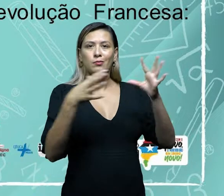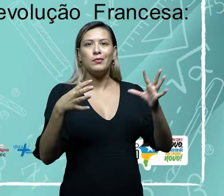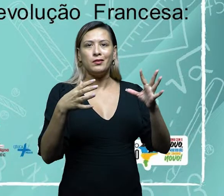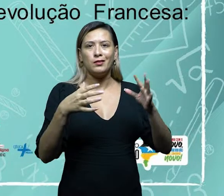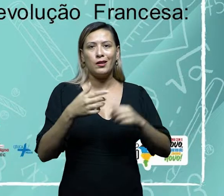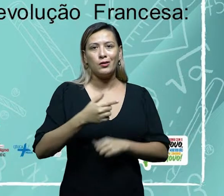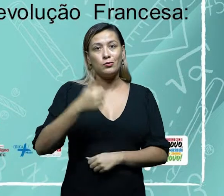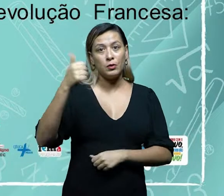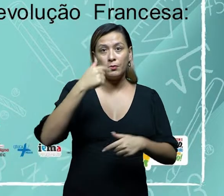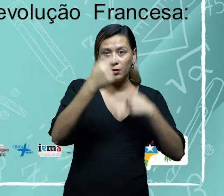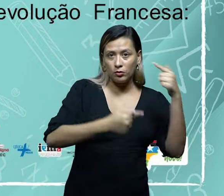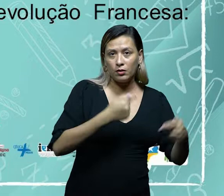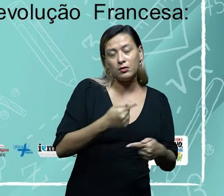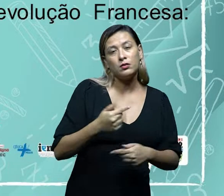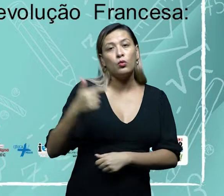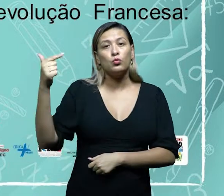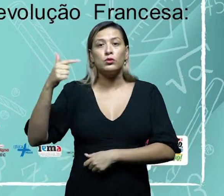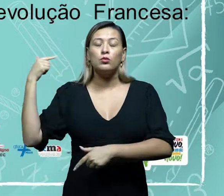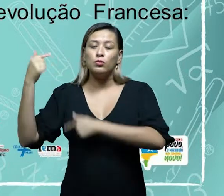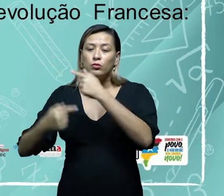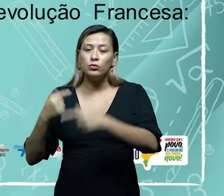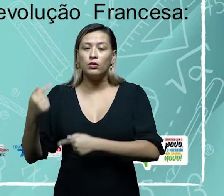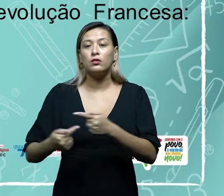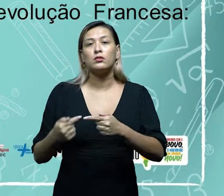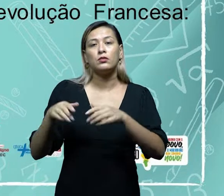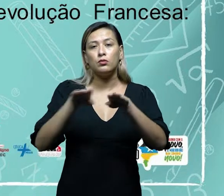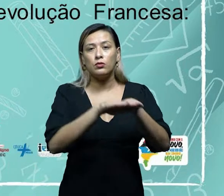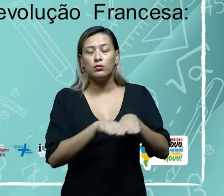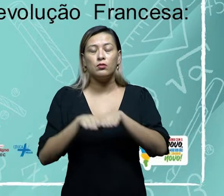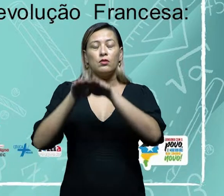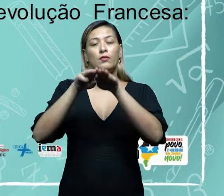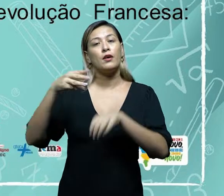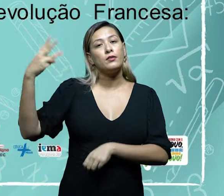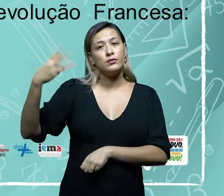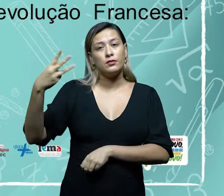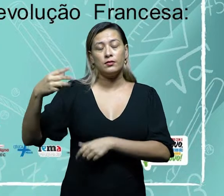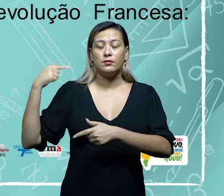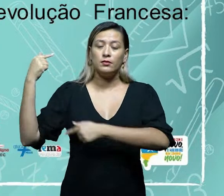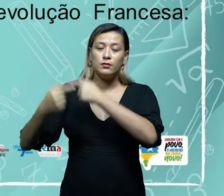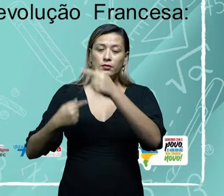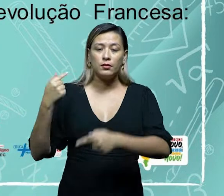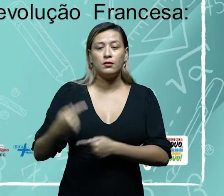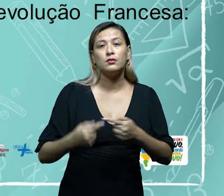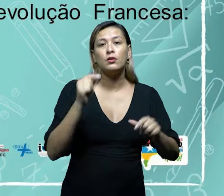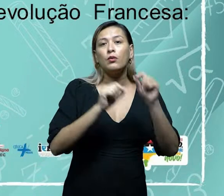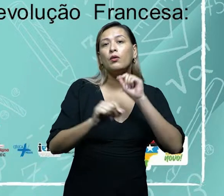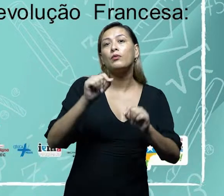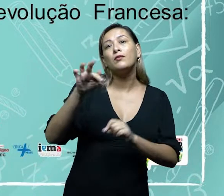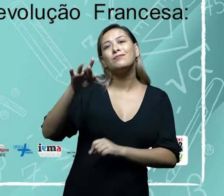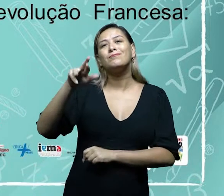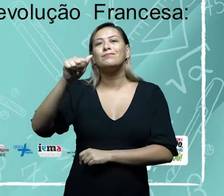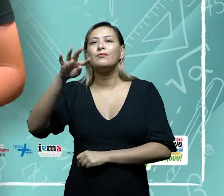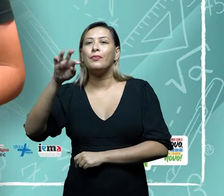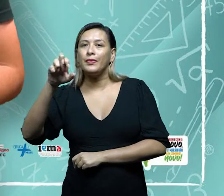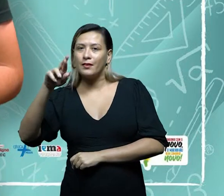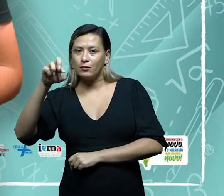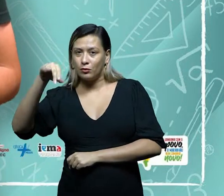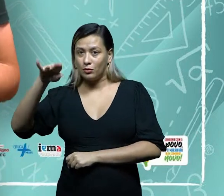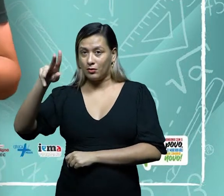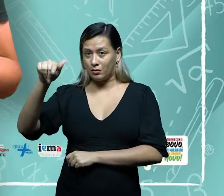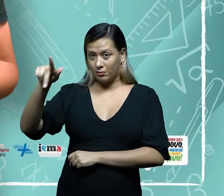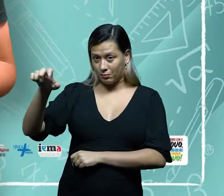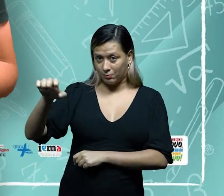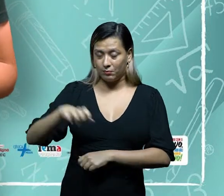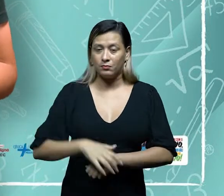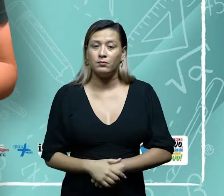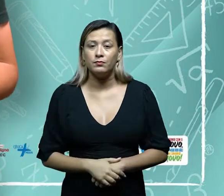geração correspondem ao de igualdade. E os de terceira geração, né, correspondem à fraternidade. Agora a gente